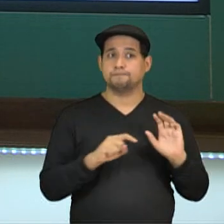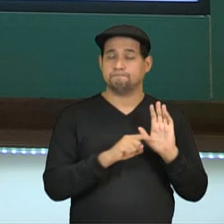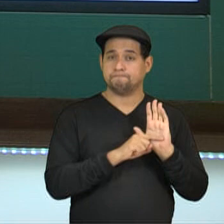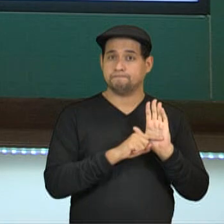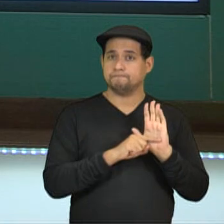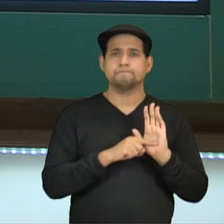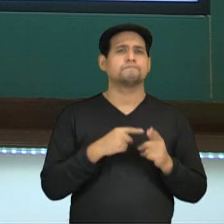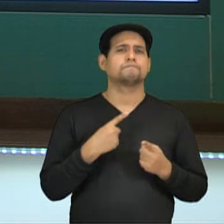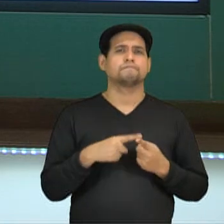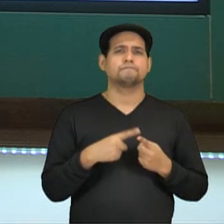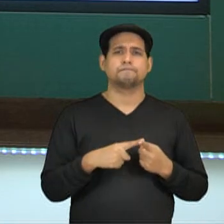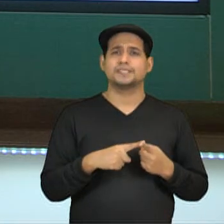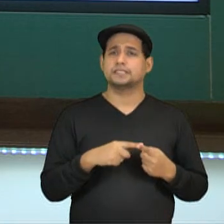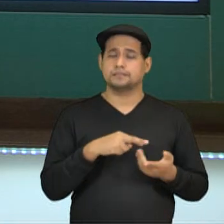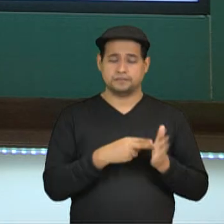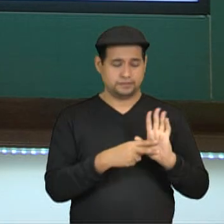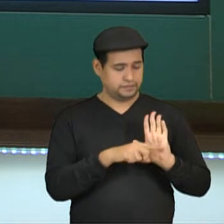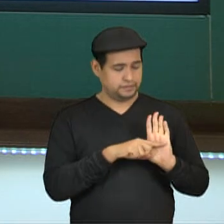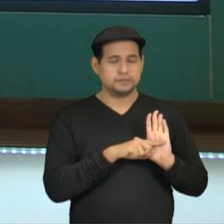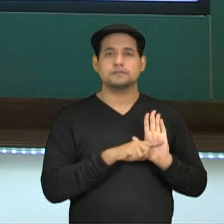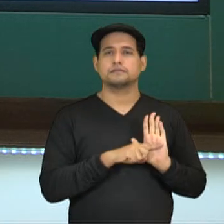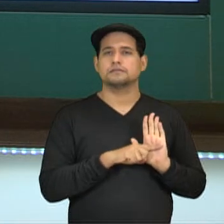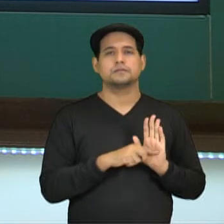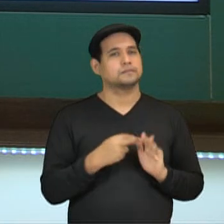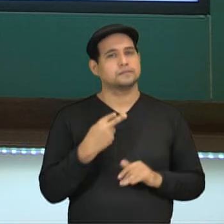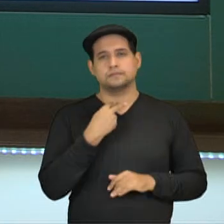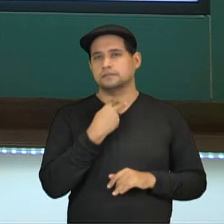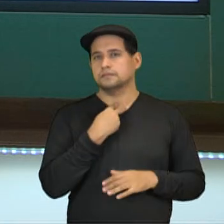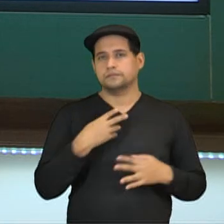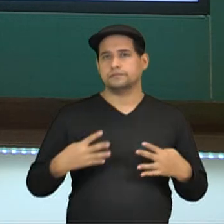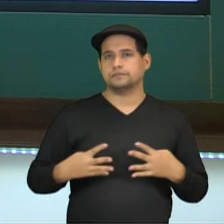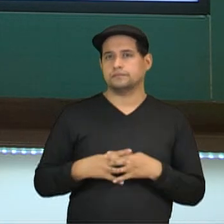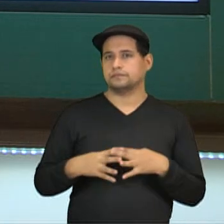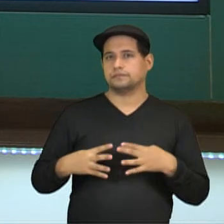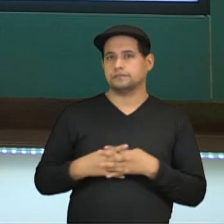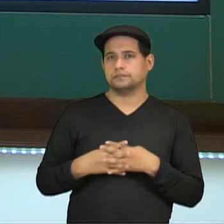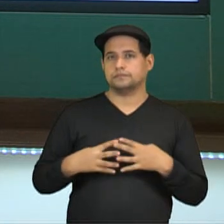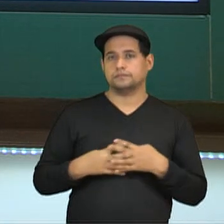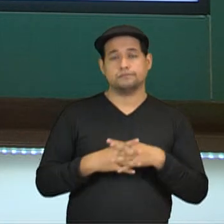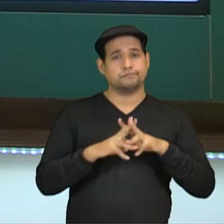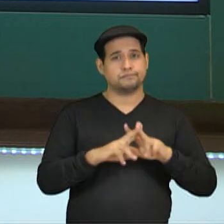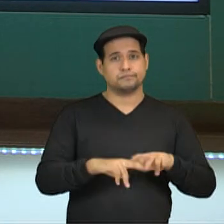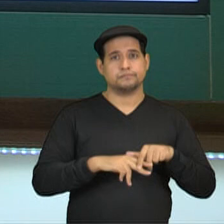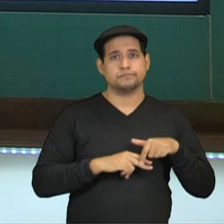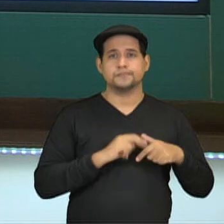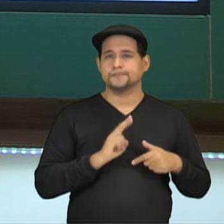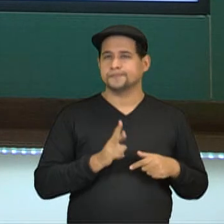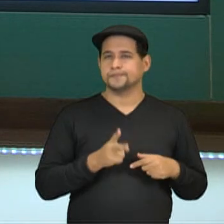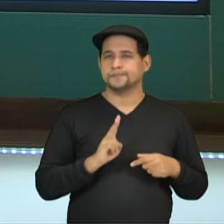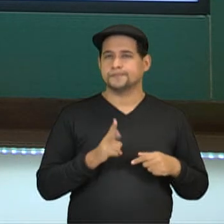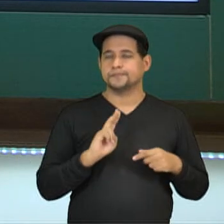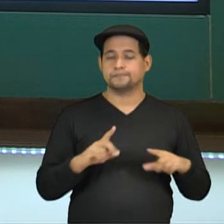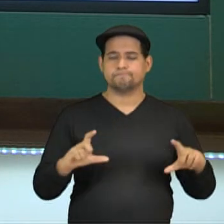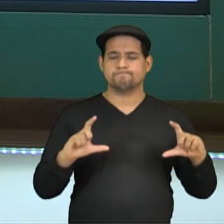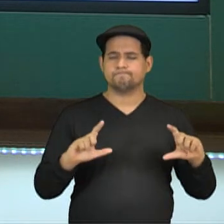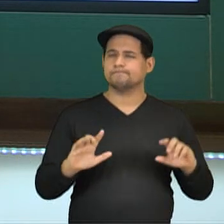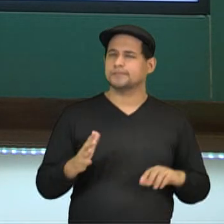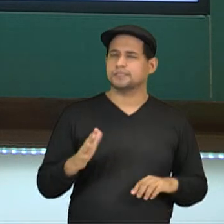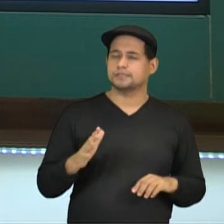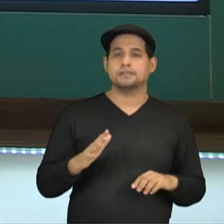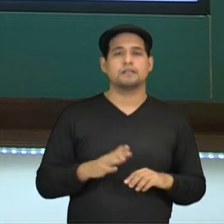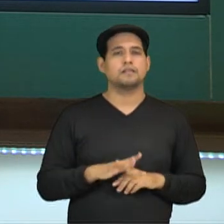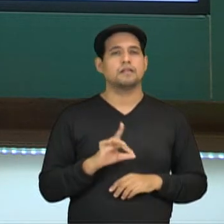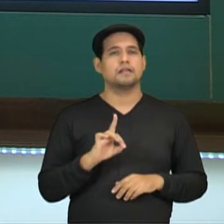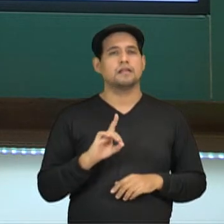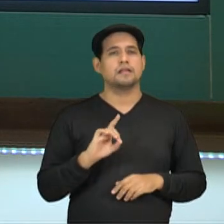por causa que o coeficiente é negativo. Não pode se confundir com isso, tá? Por isso, sempre entre parênteses. Mais ou menos a raiz do